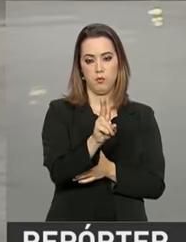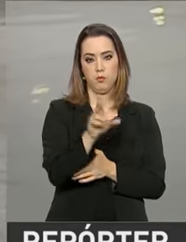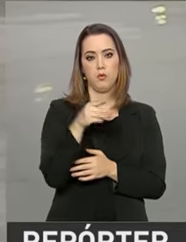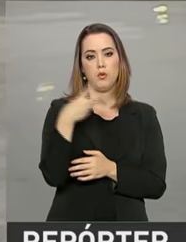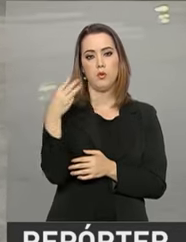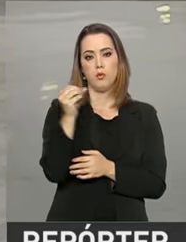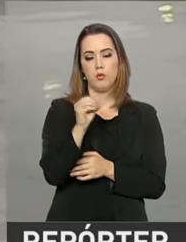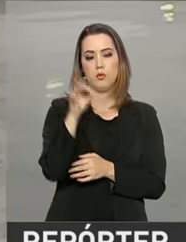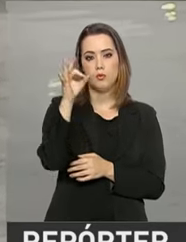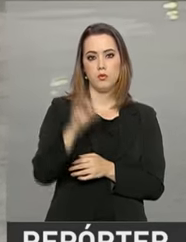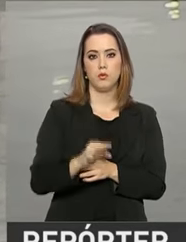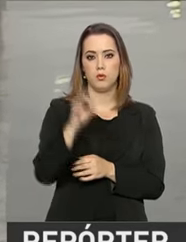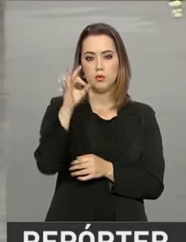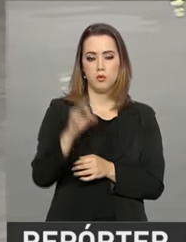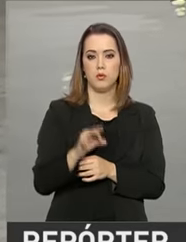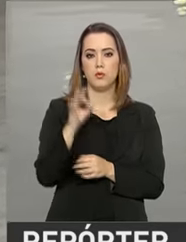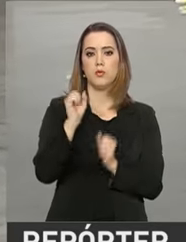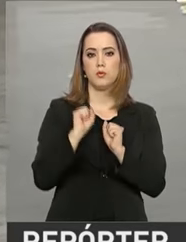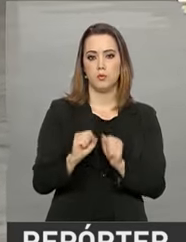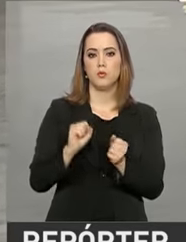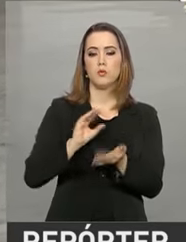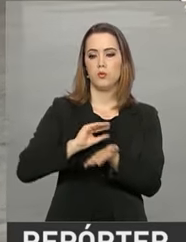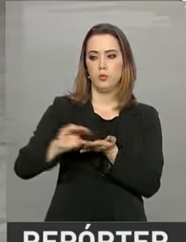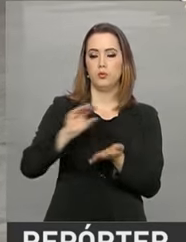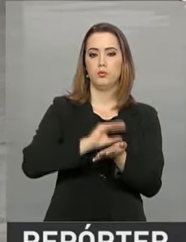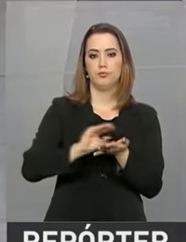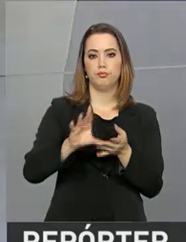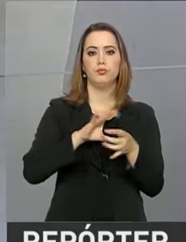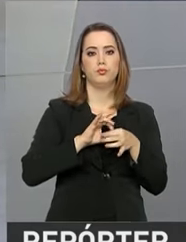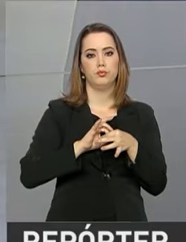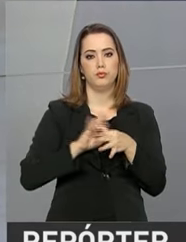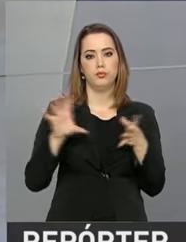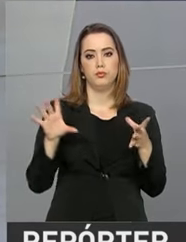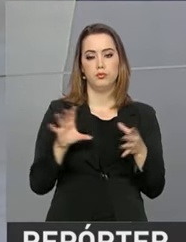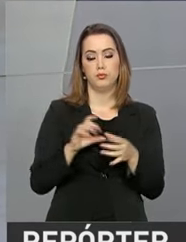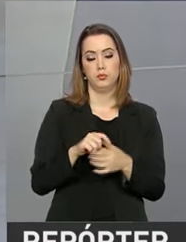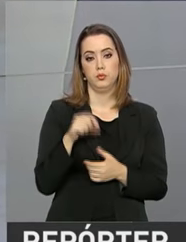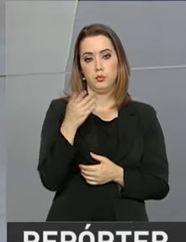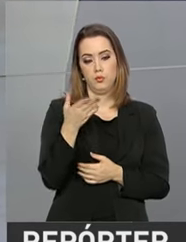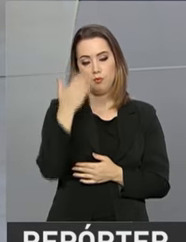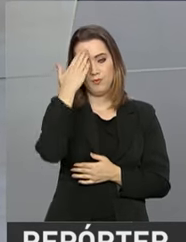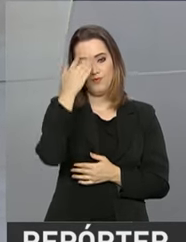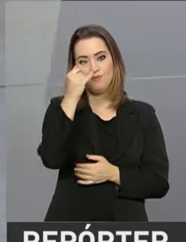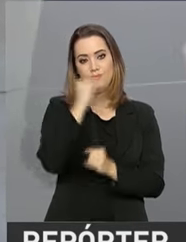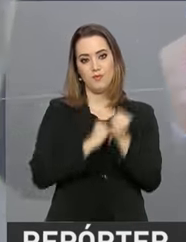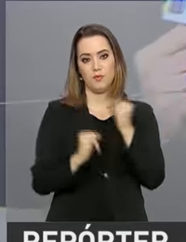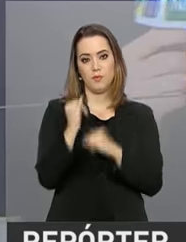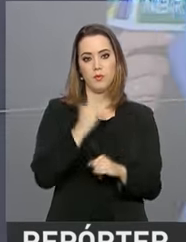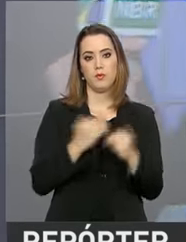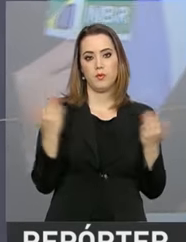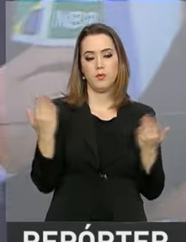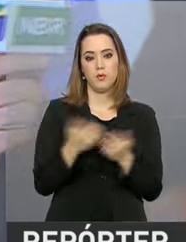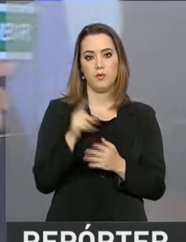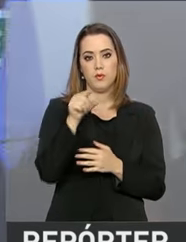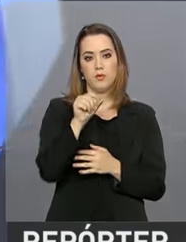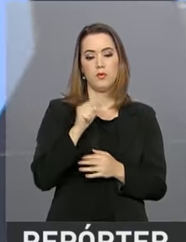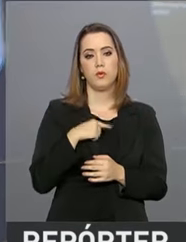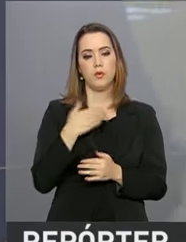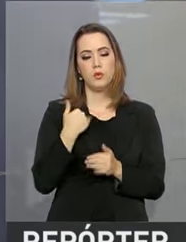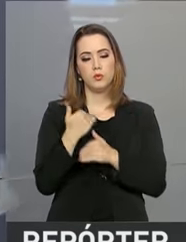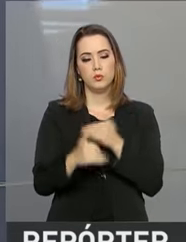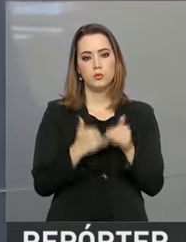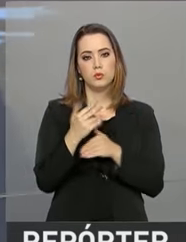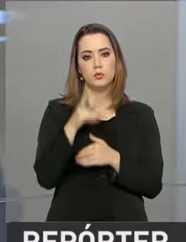30% do orçamento eu volto com você no estúdio Leandro obrigado Paulo pelas suas informações o lassalvia vai seguir lá no palácio